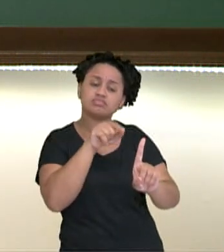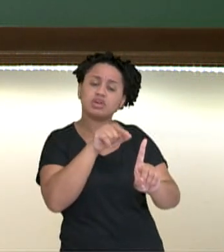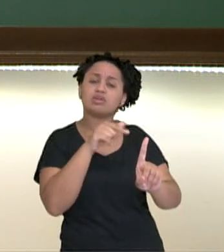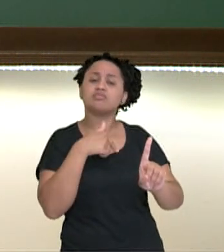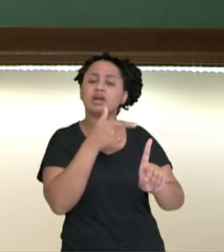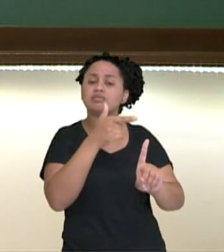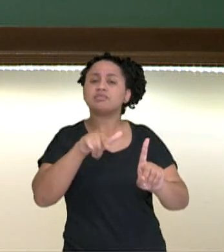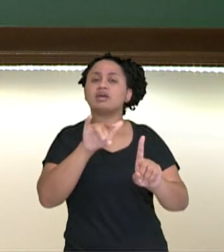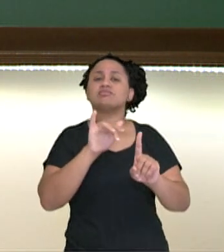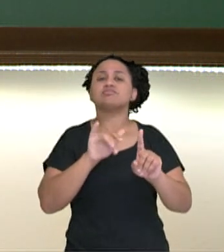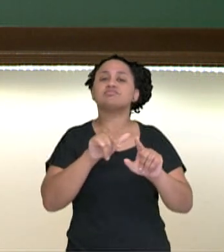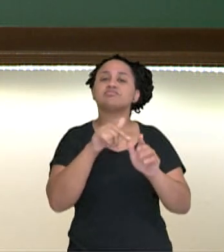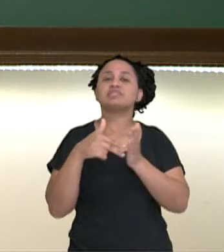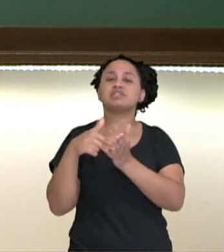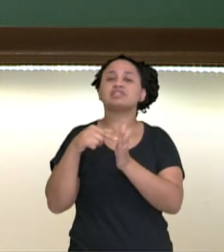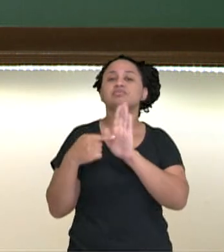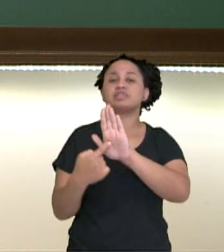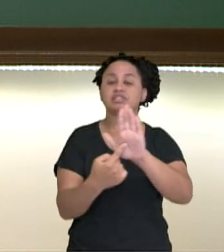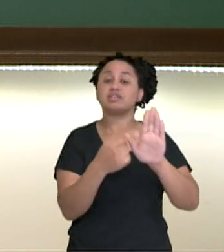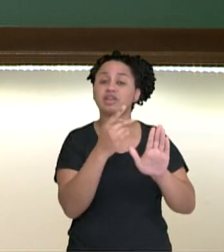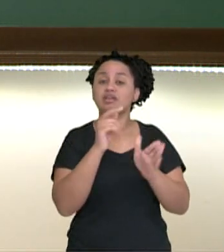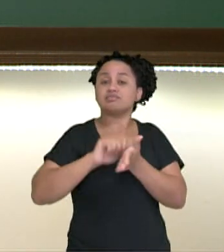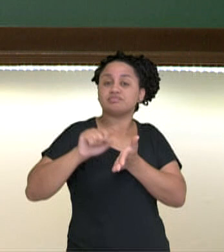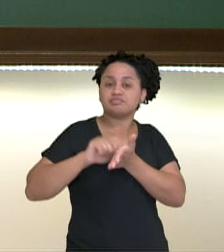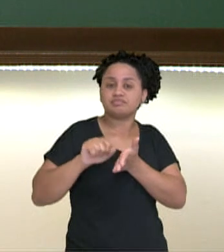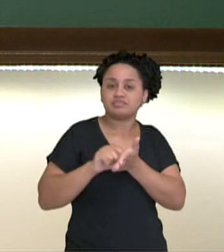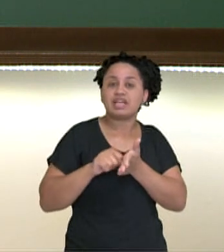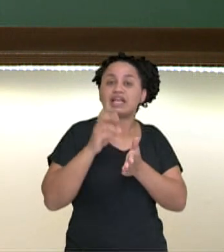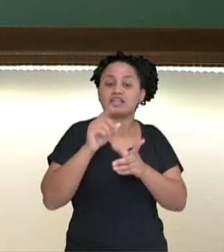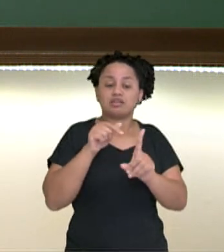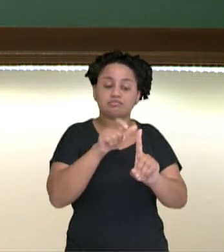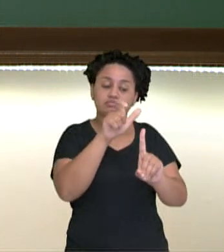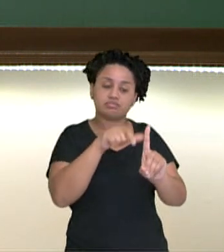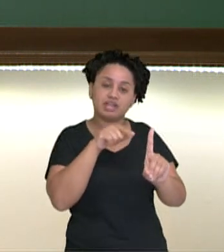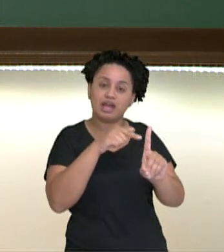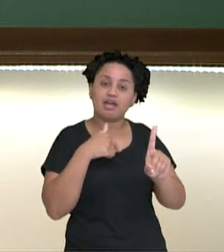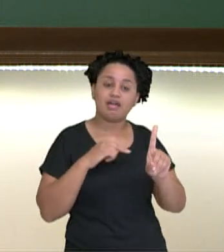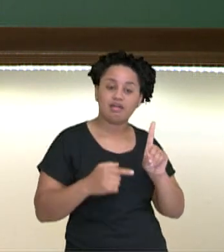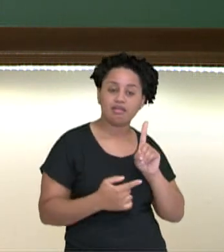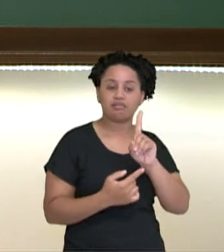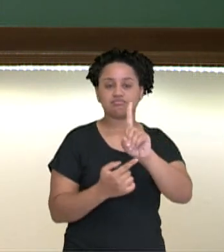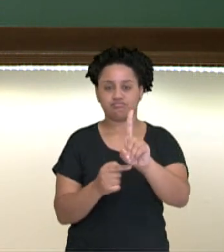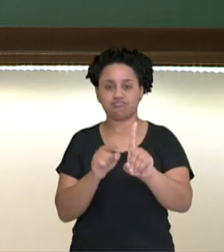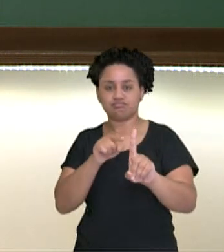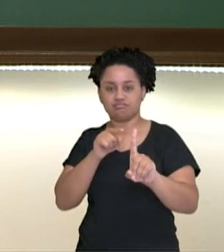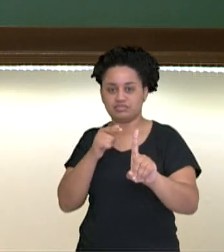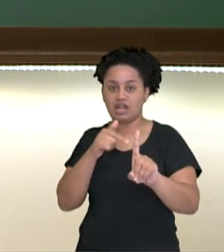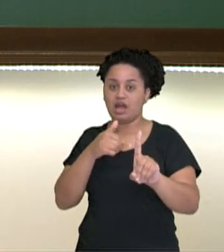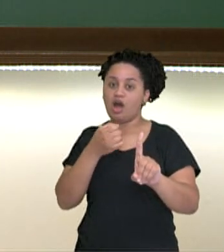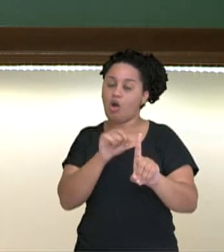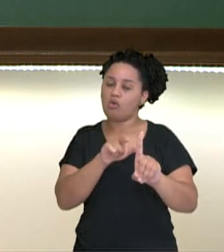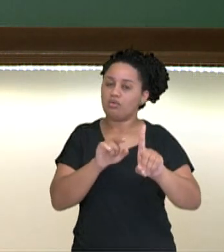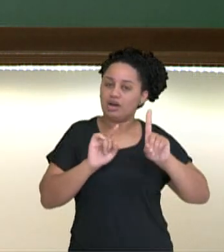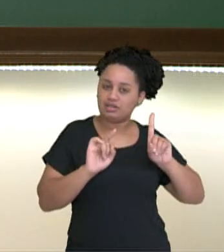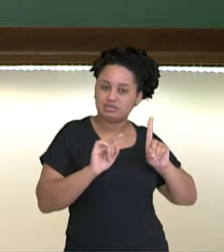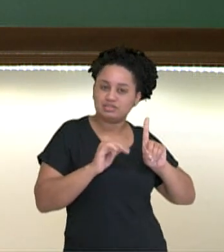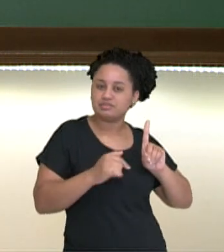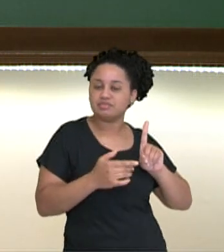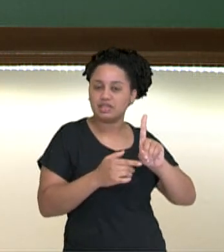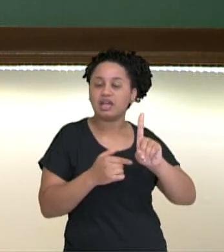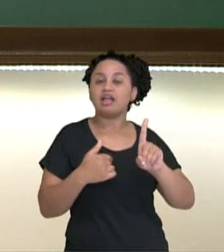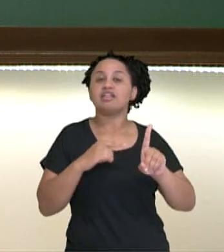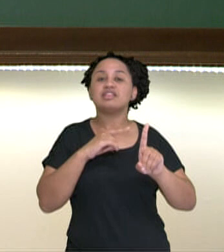nas óperas que Wagner escrevia. Toda vez que aquele personagem entrava em cena, ou antes de entrar,